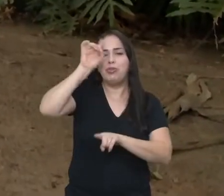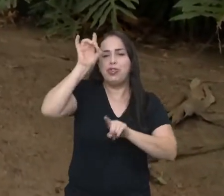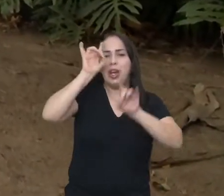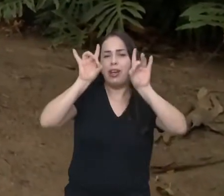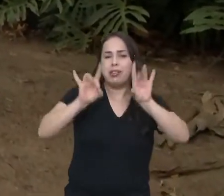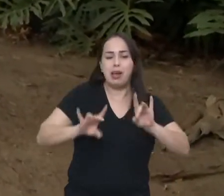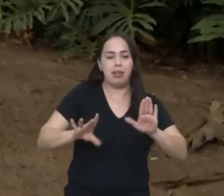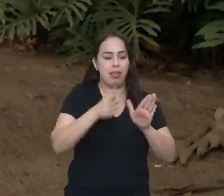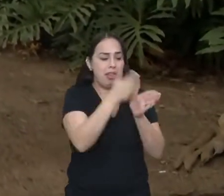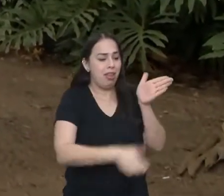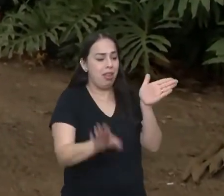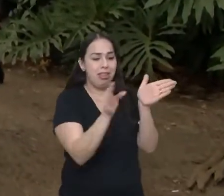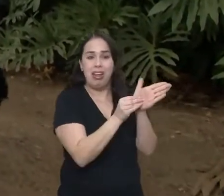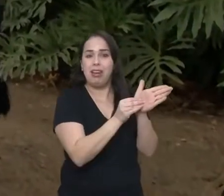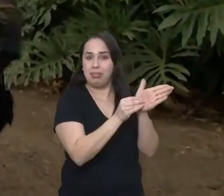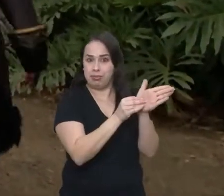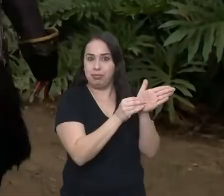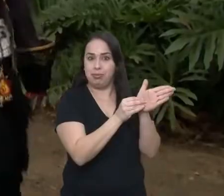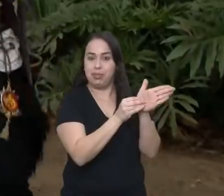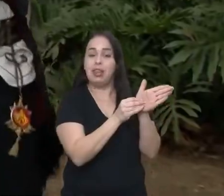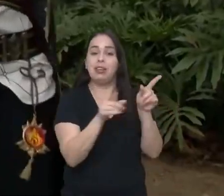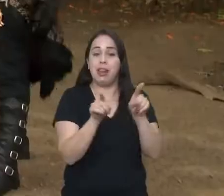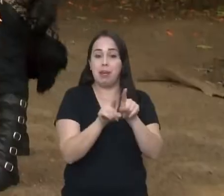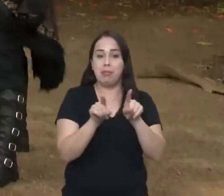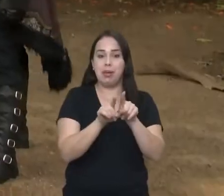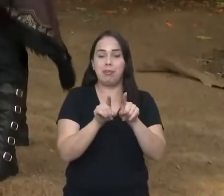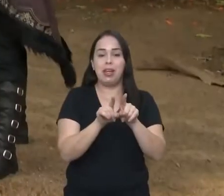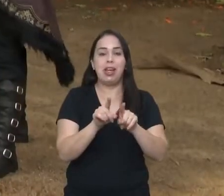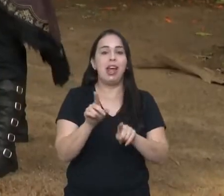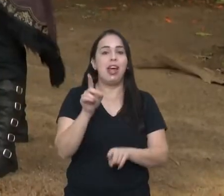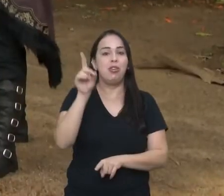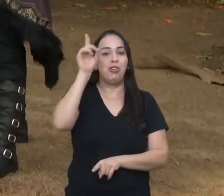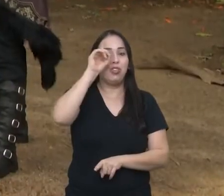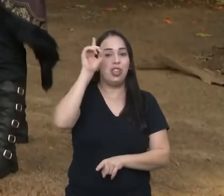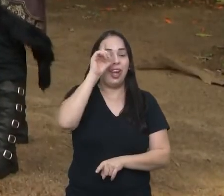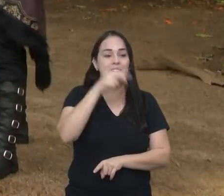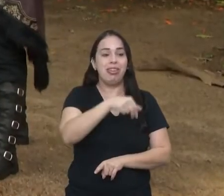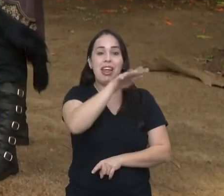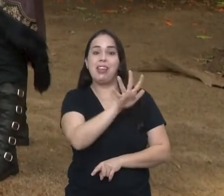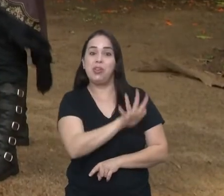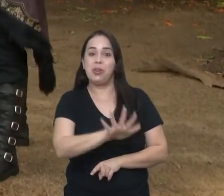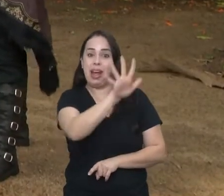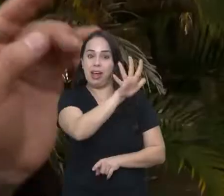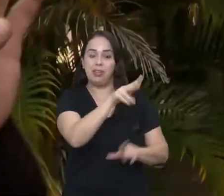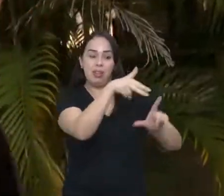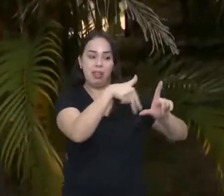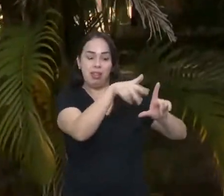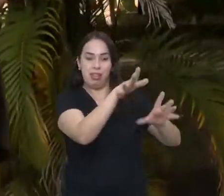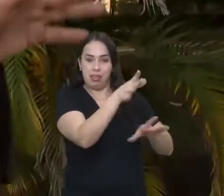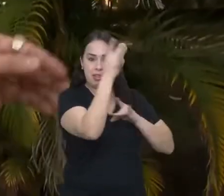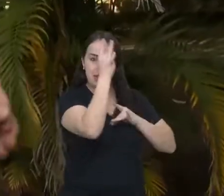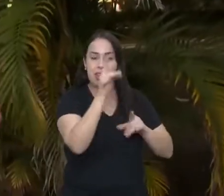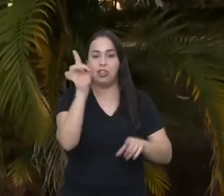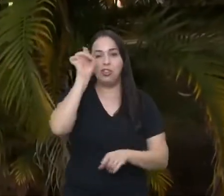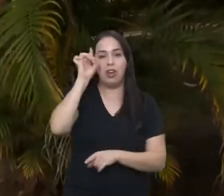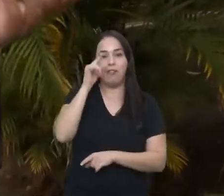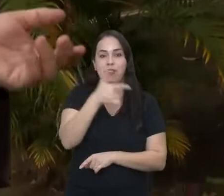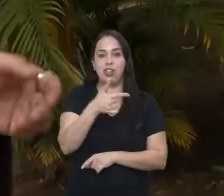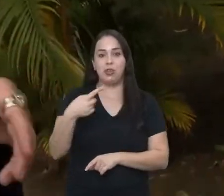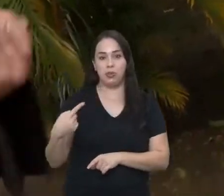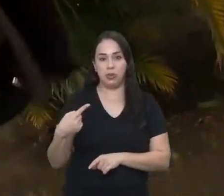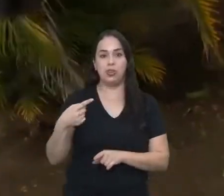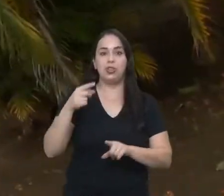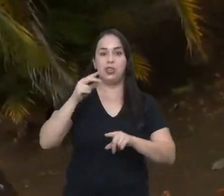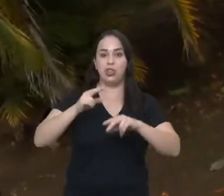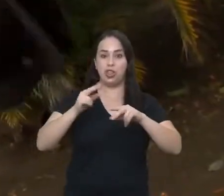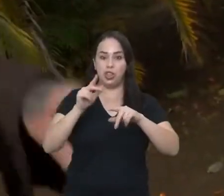a comemoração no calendário oficial do município, vai de encontro ao Dia Nacional do Cosplay, celebrado em 21 de julho,